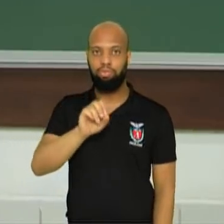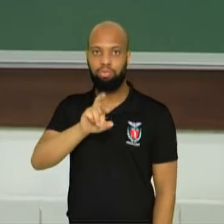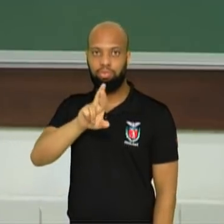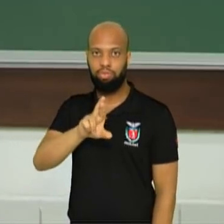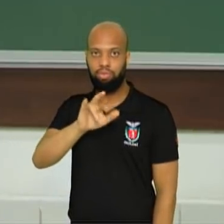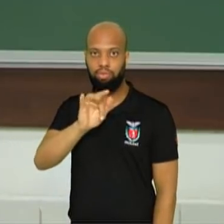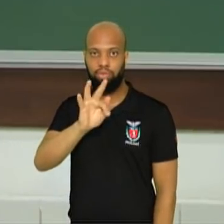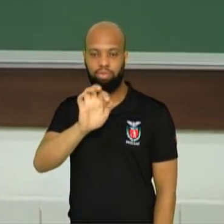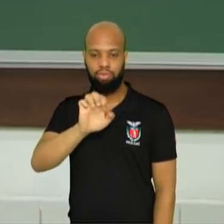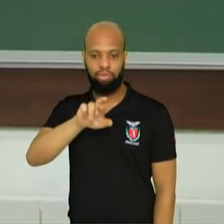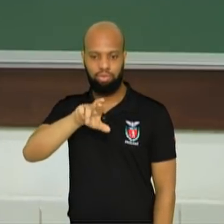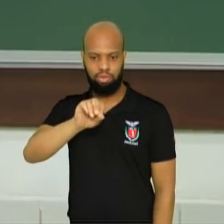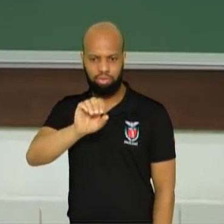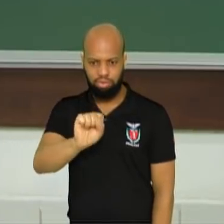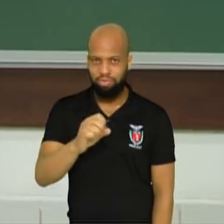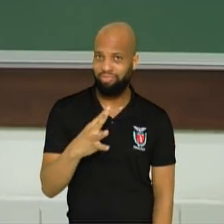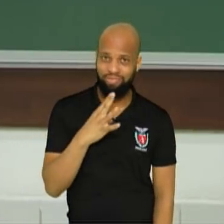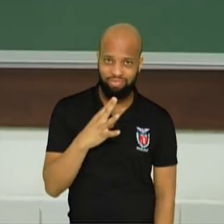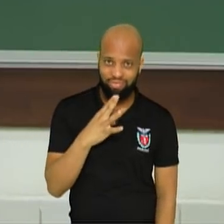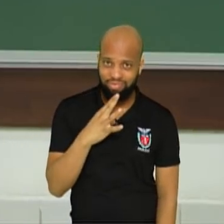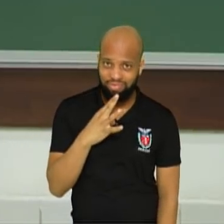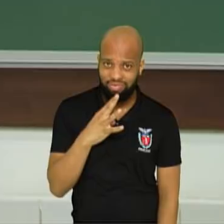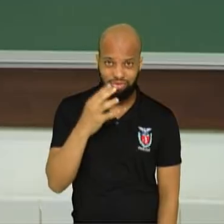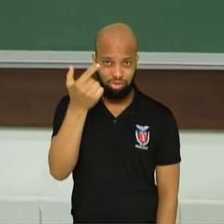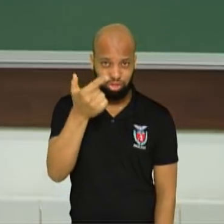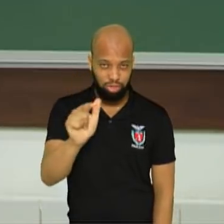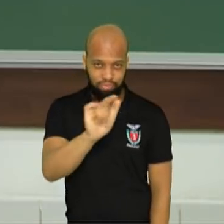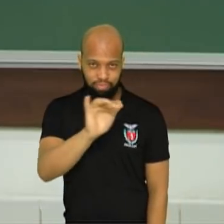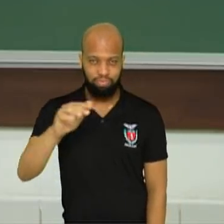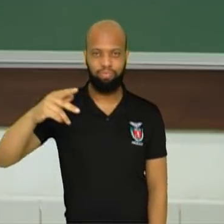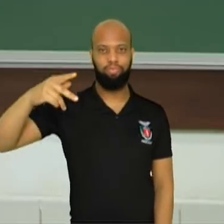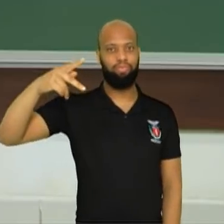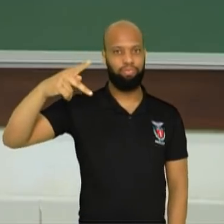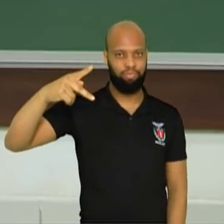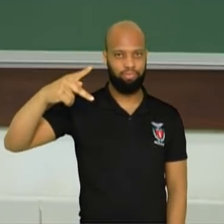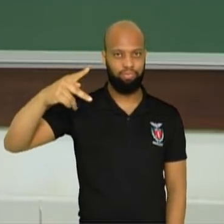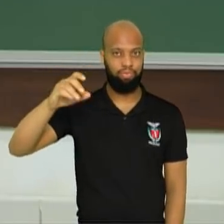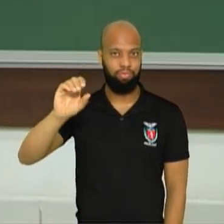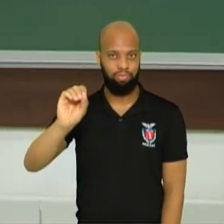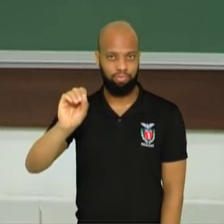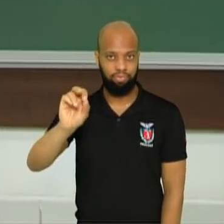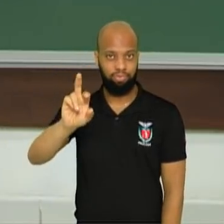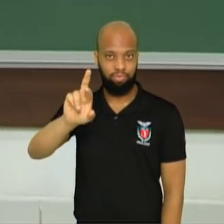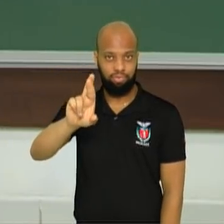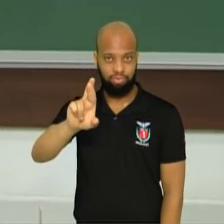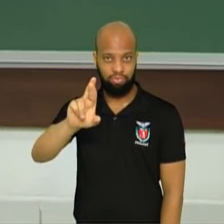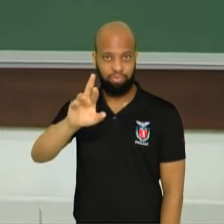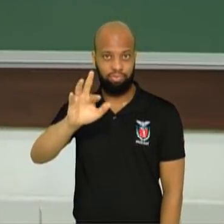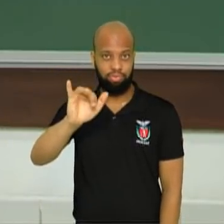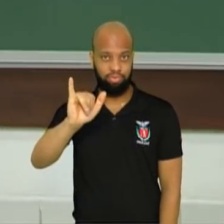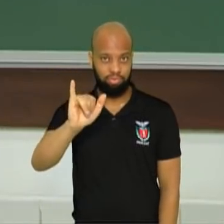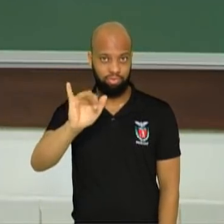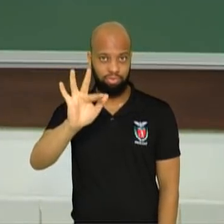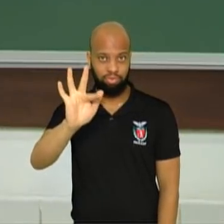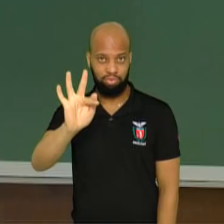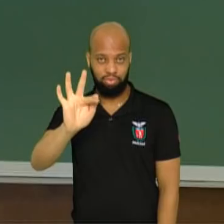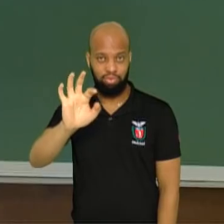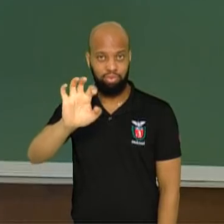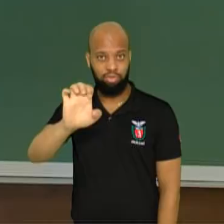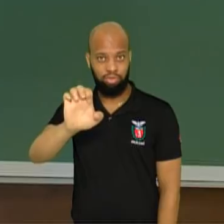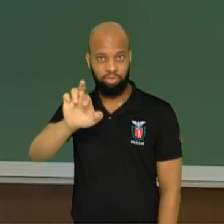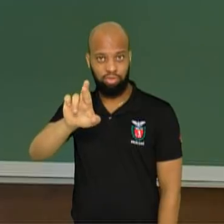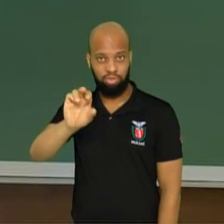poríferos. Você sabe quem são os poríferos? Já viu algum na vida? É o que a gente vai ver hoje. Vamos aqui na tela observar